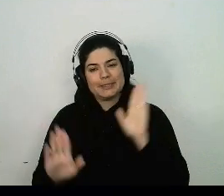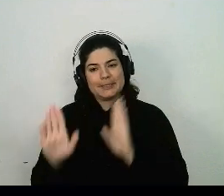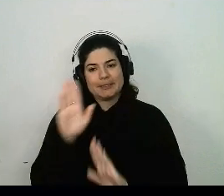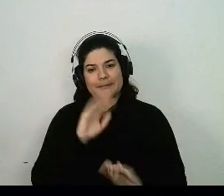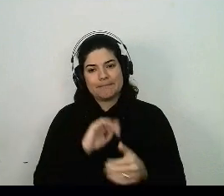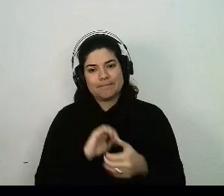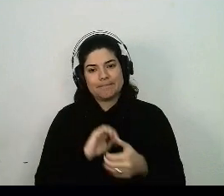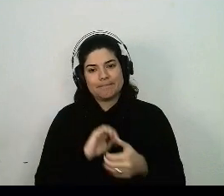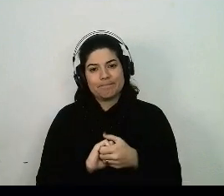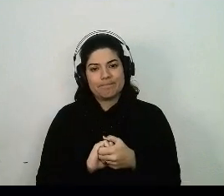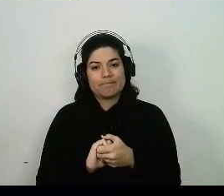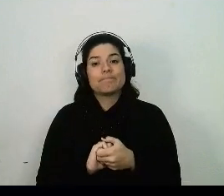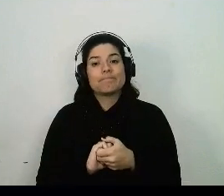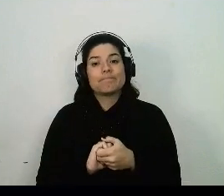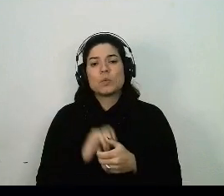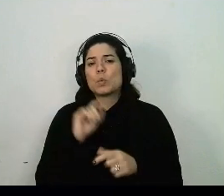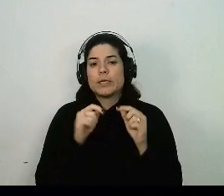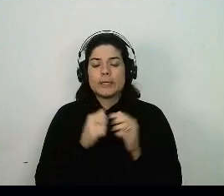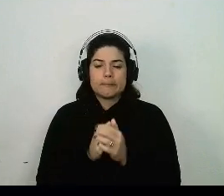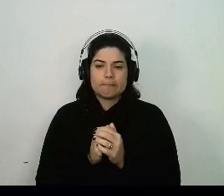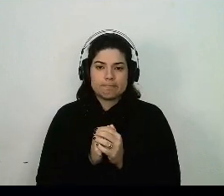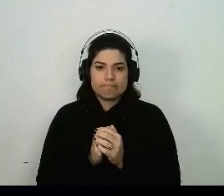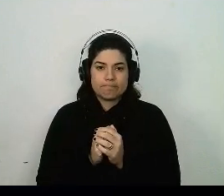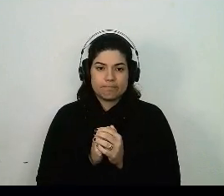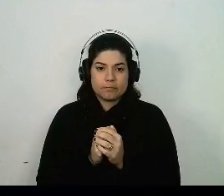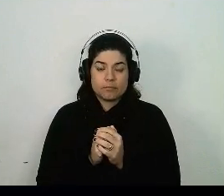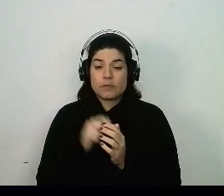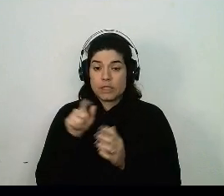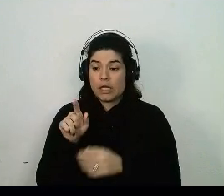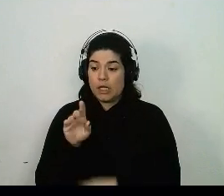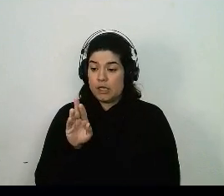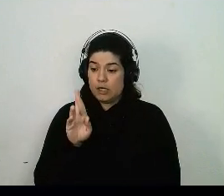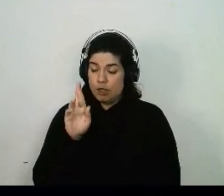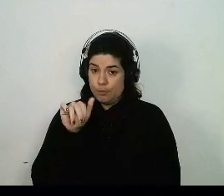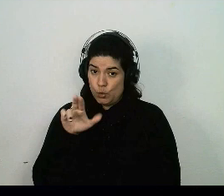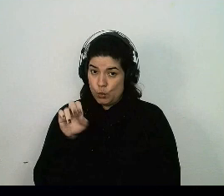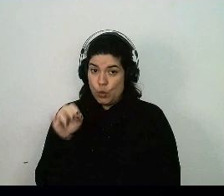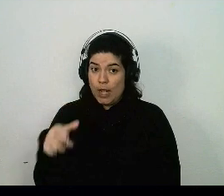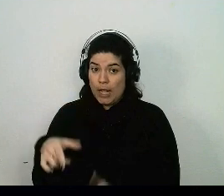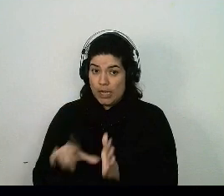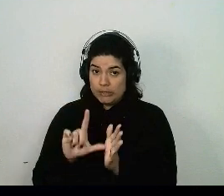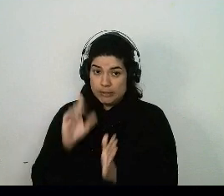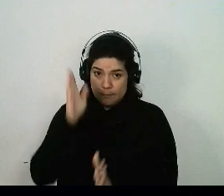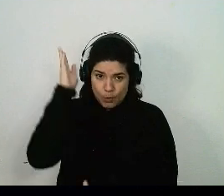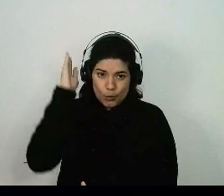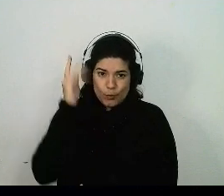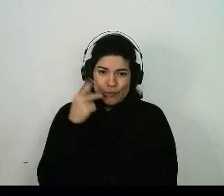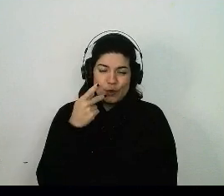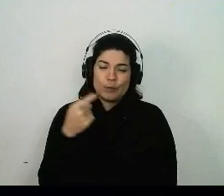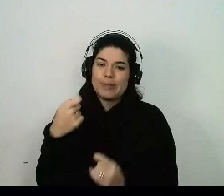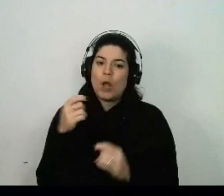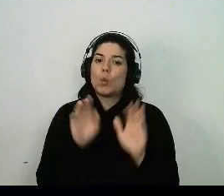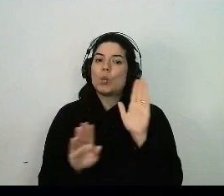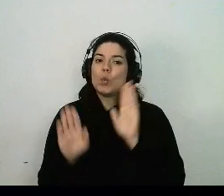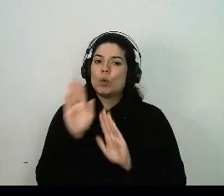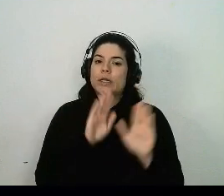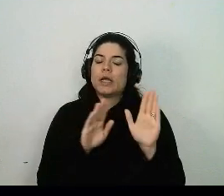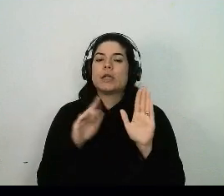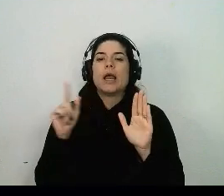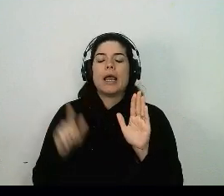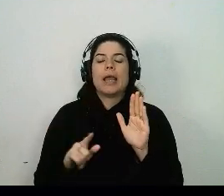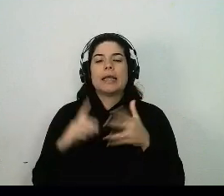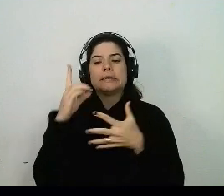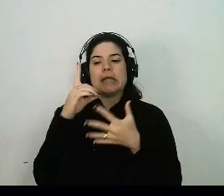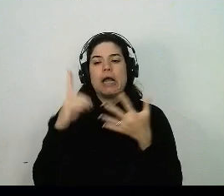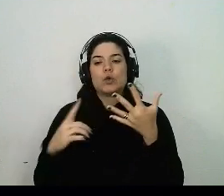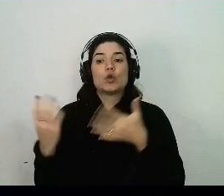é o seguinte, como o Bruno tinha falado aqui antes, a gente tem que ter um pouco de cuidado no compartilhamento de dados.